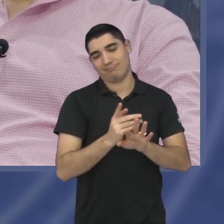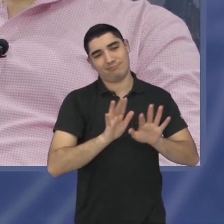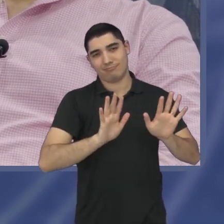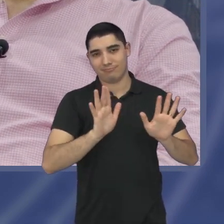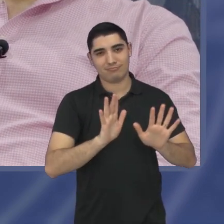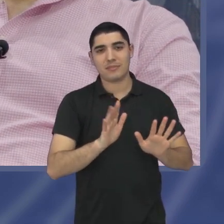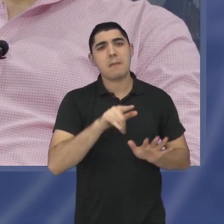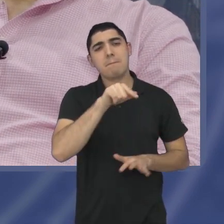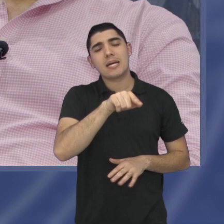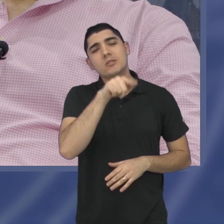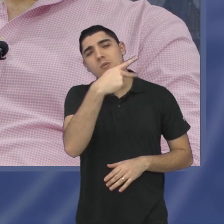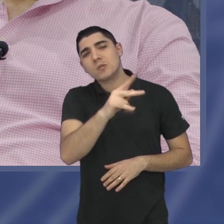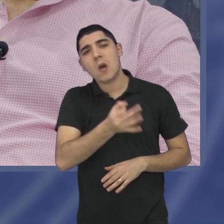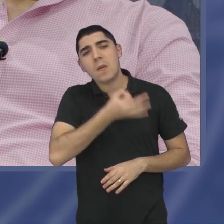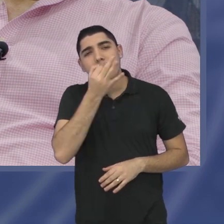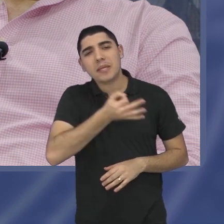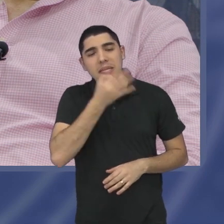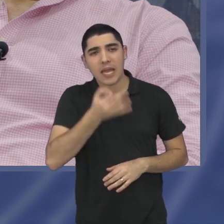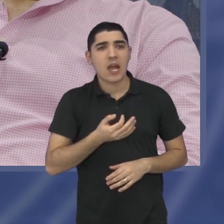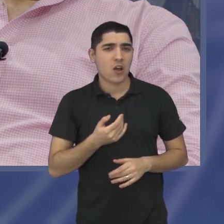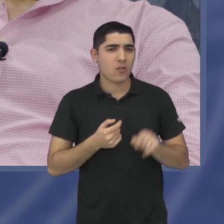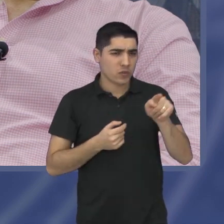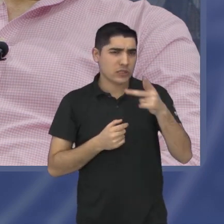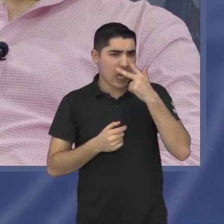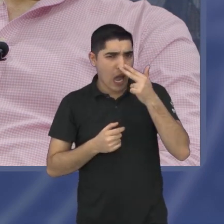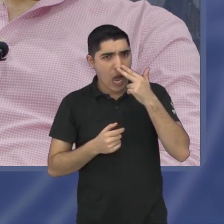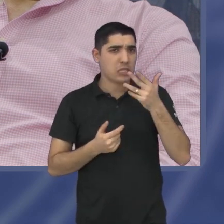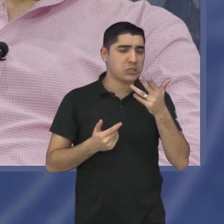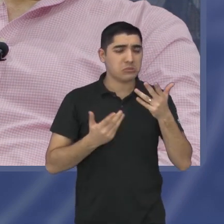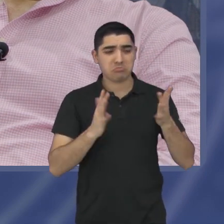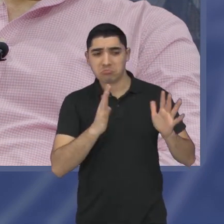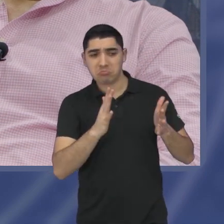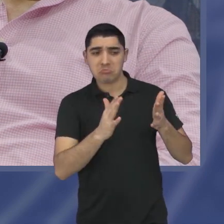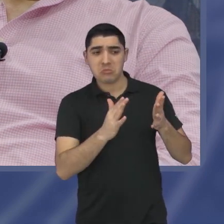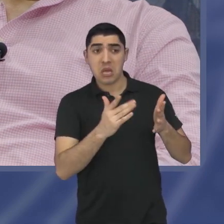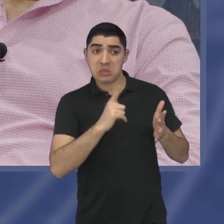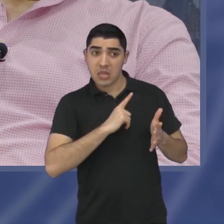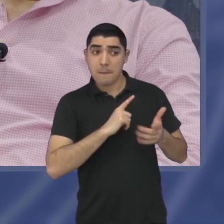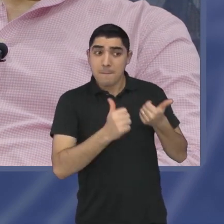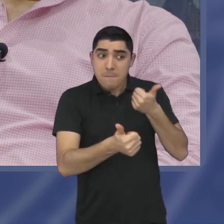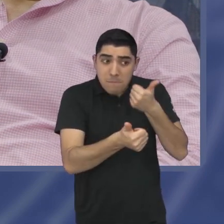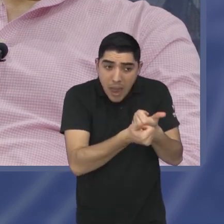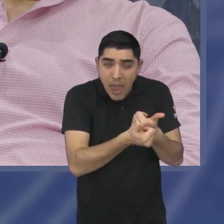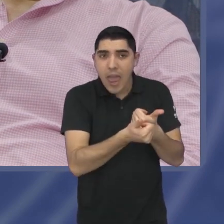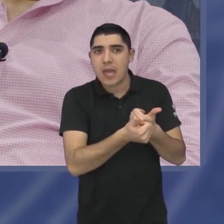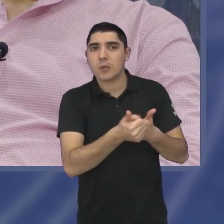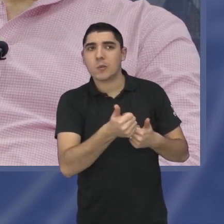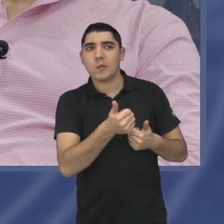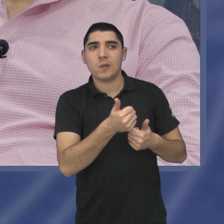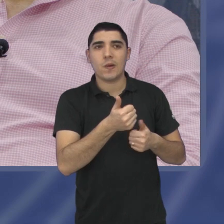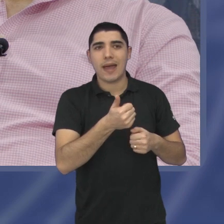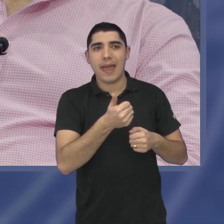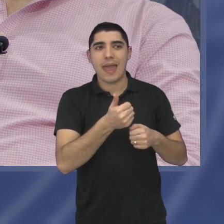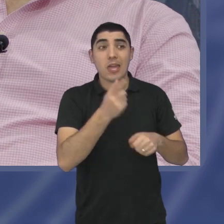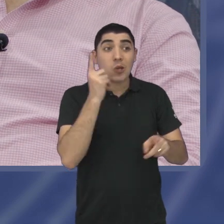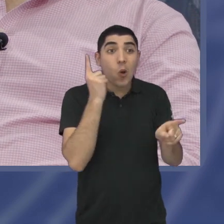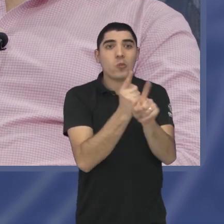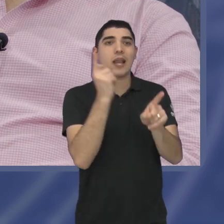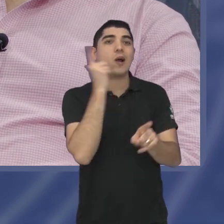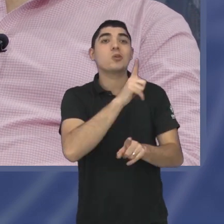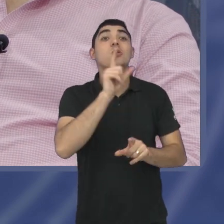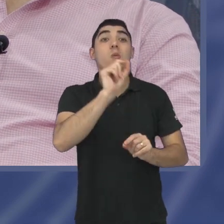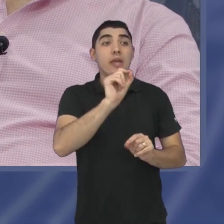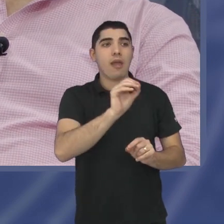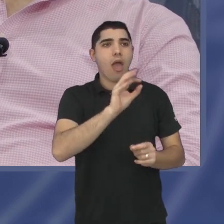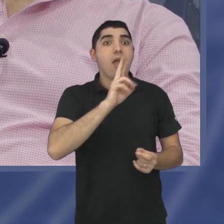a gente está mais perto. O senhor acredita que a médio prazo a gente consiga ter uma resposta